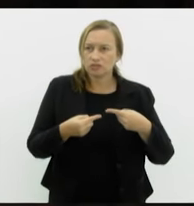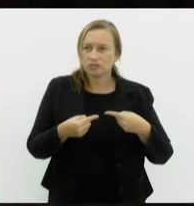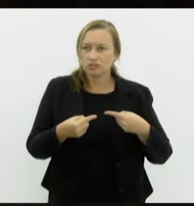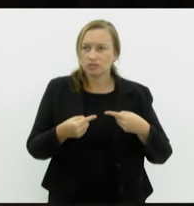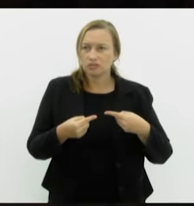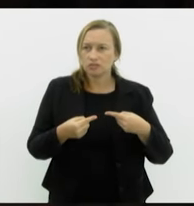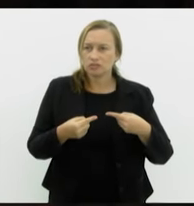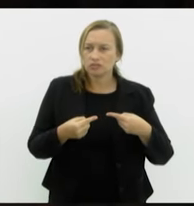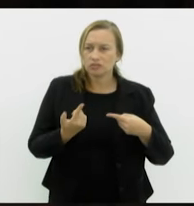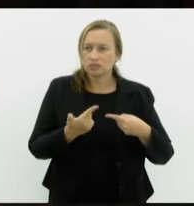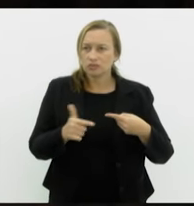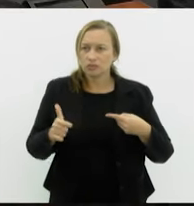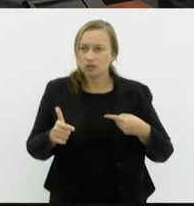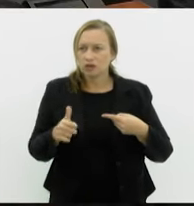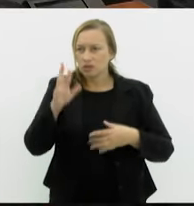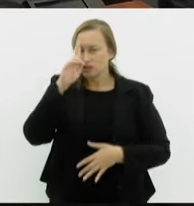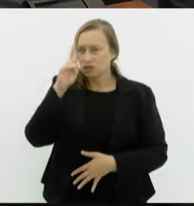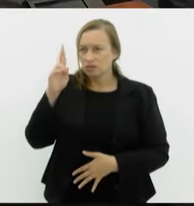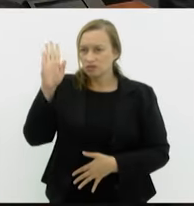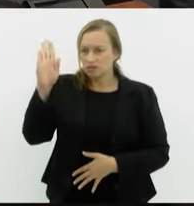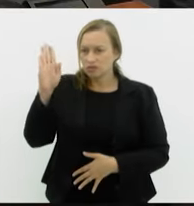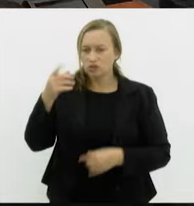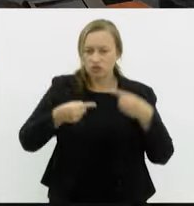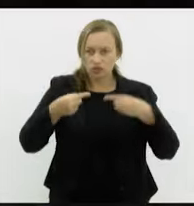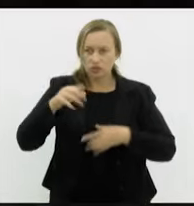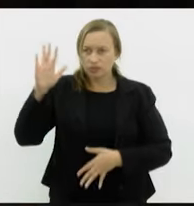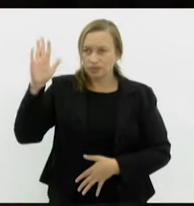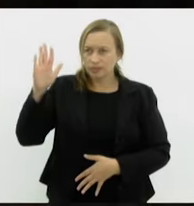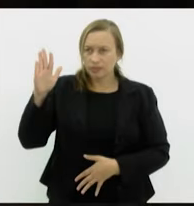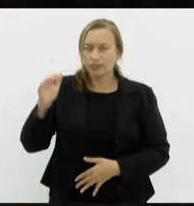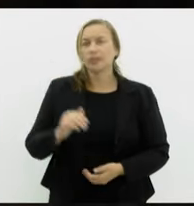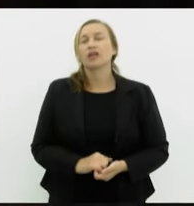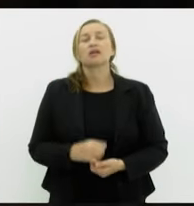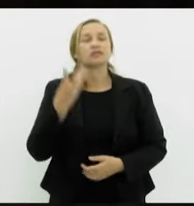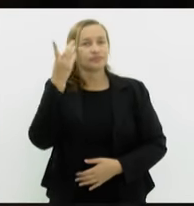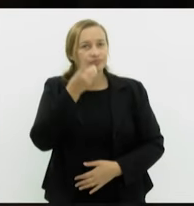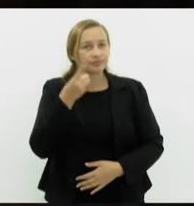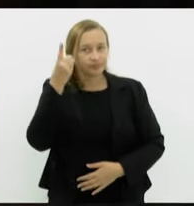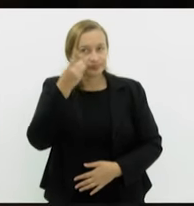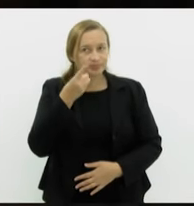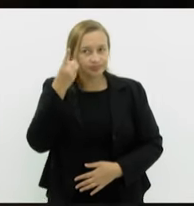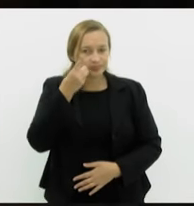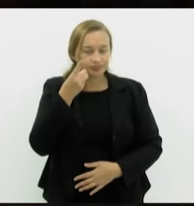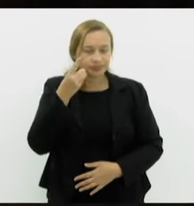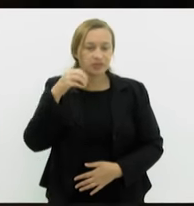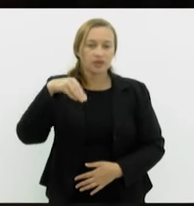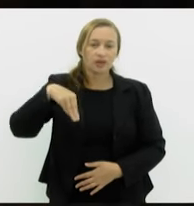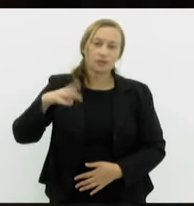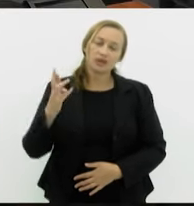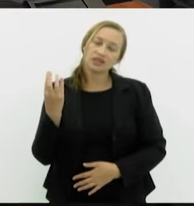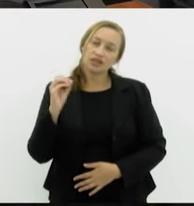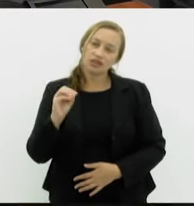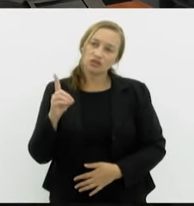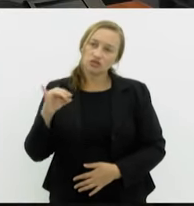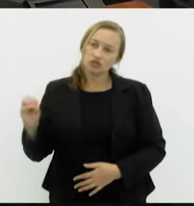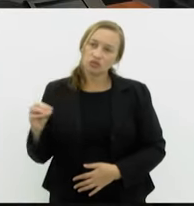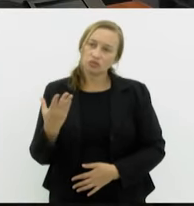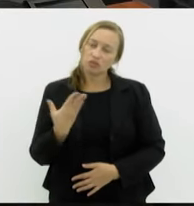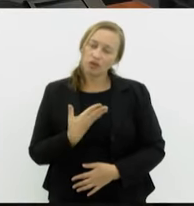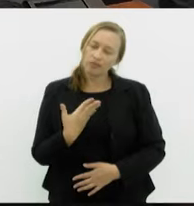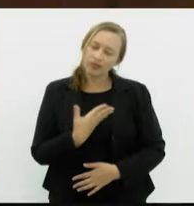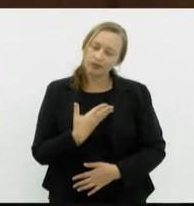Presidente. Não havendo presidente, quero discutir. Para discutir, nosso nobre deputado Marcelo Sodino. Meu amigo,